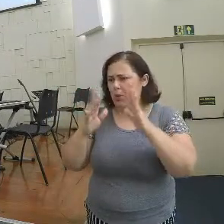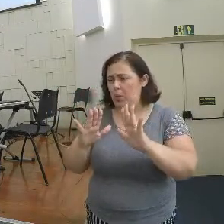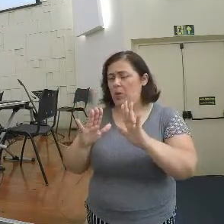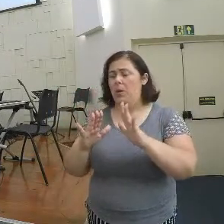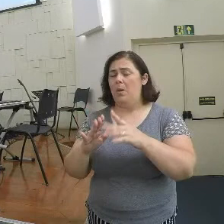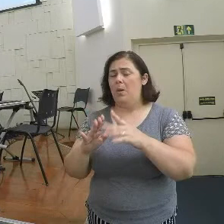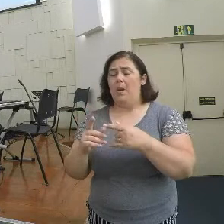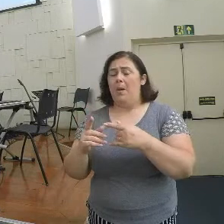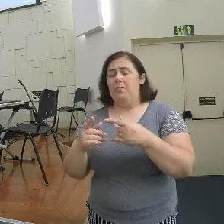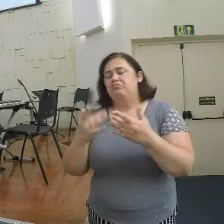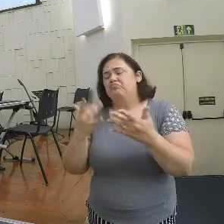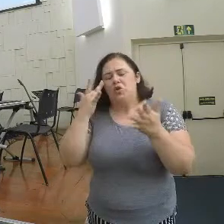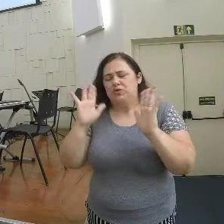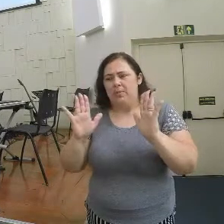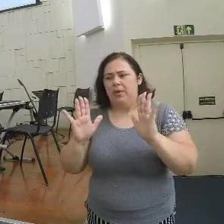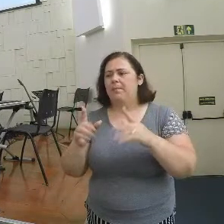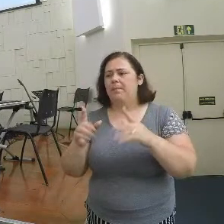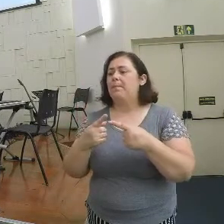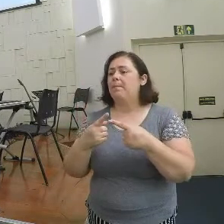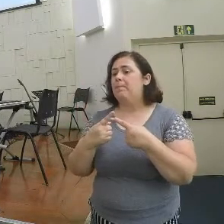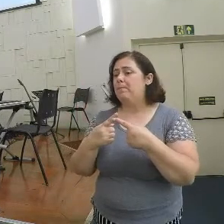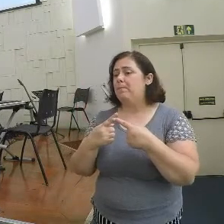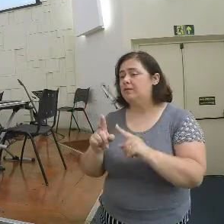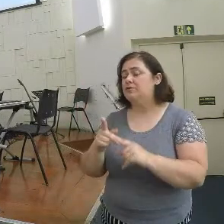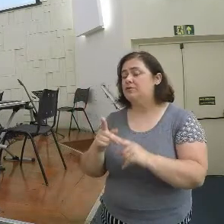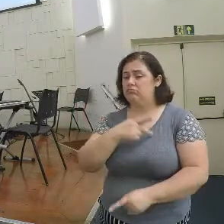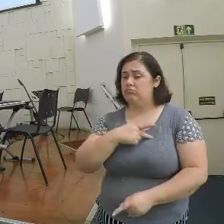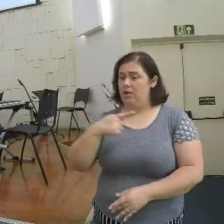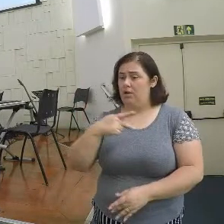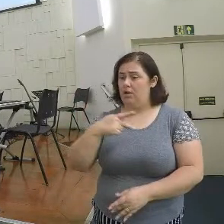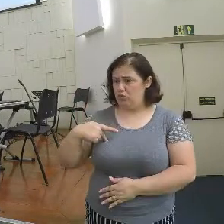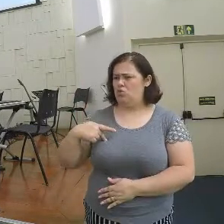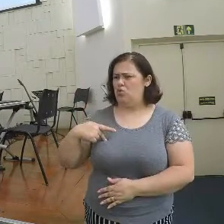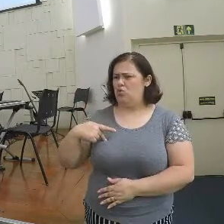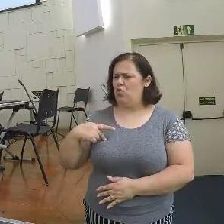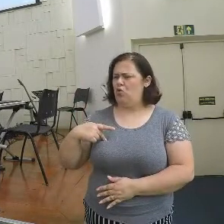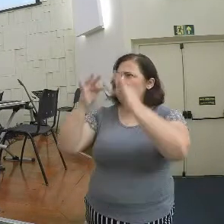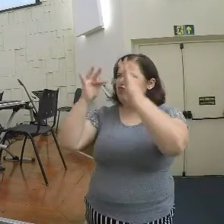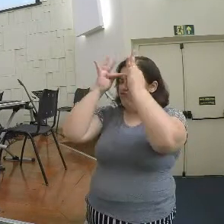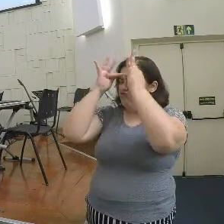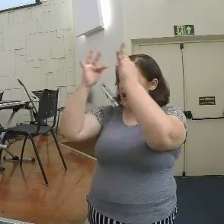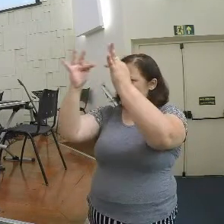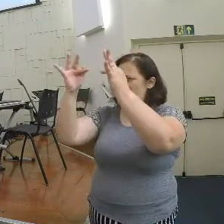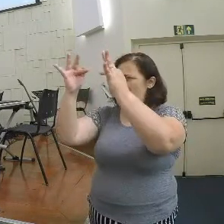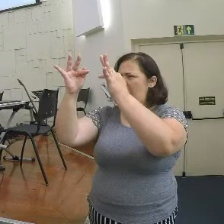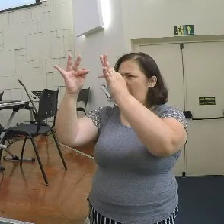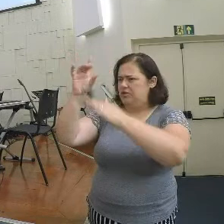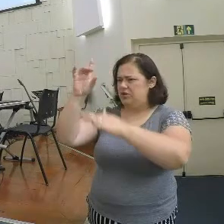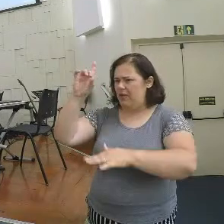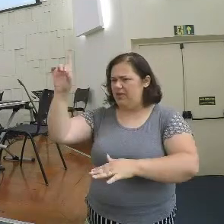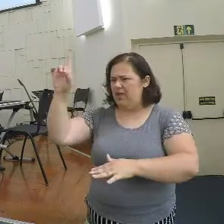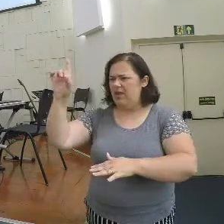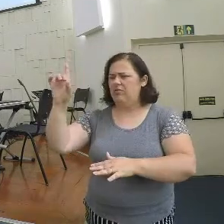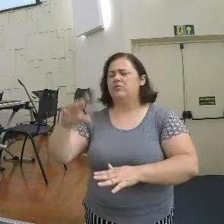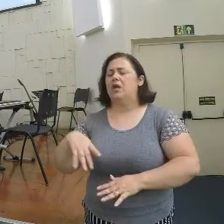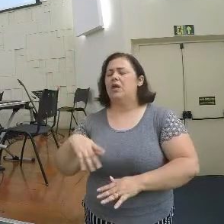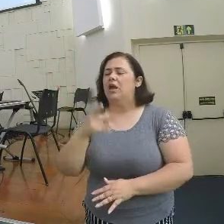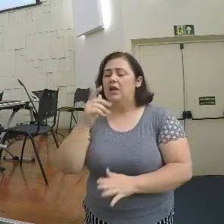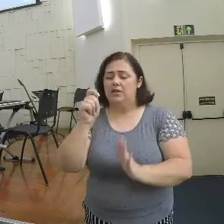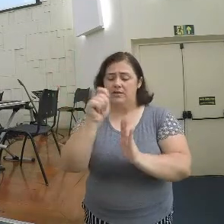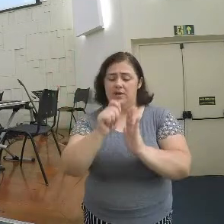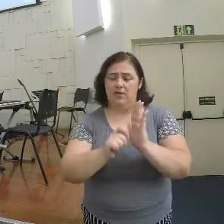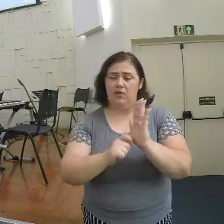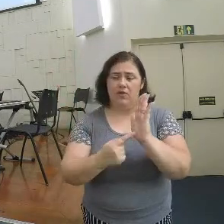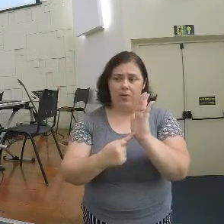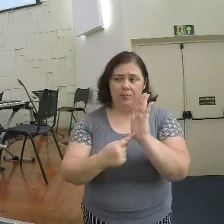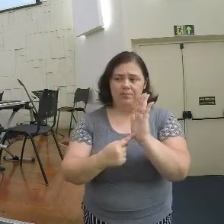deles teria escrito isso? Mas um pastor puritano, há 3 séculos, escreveu o seguinte: a Escritura apresenta